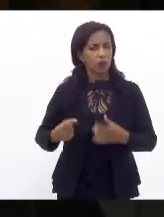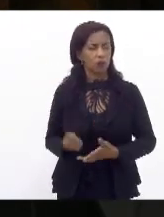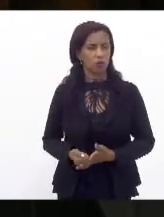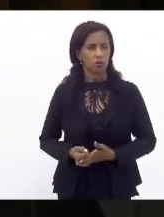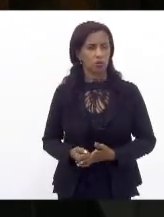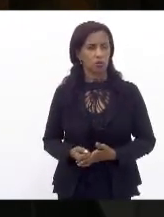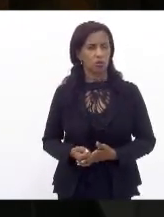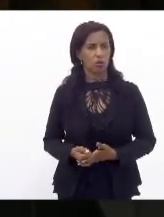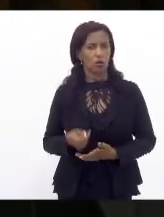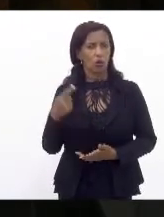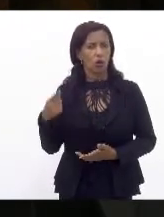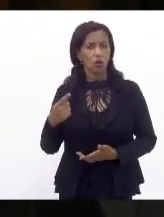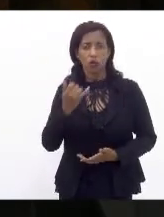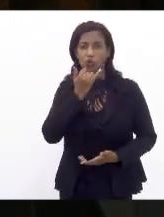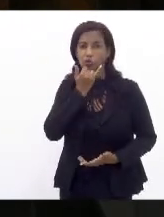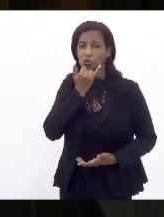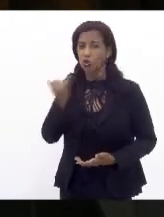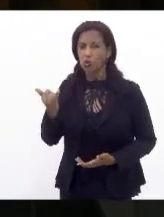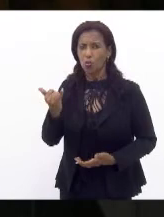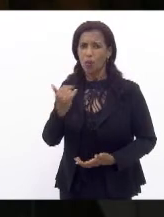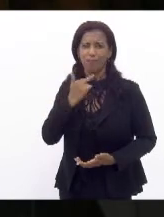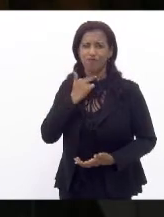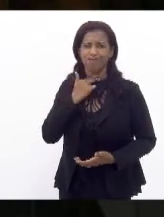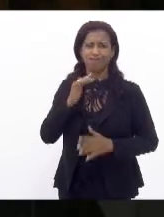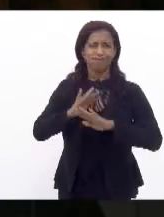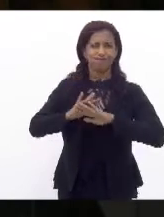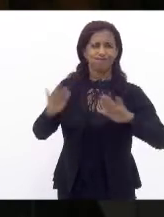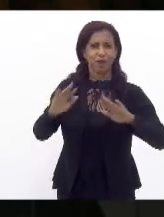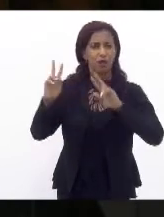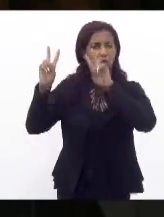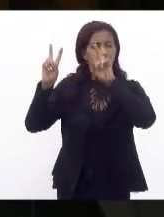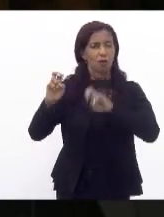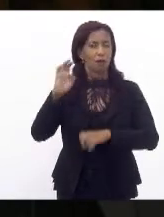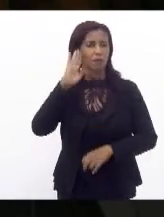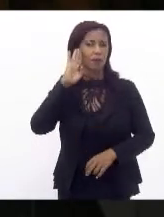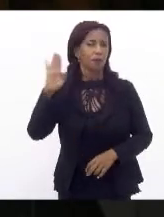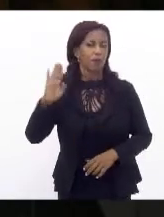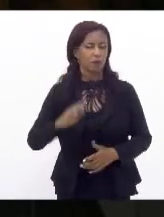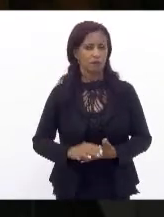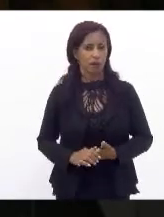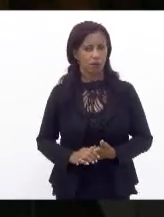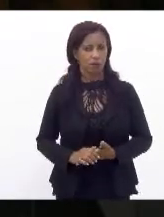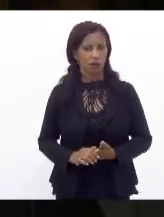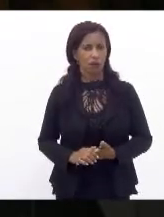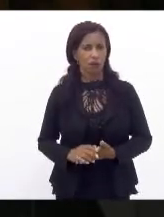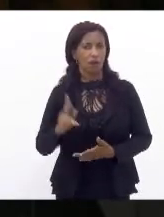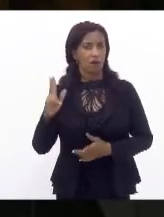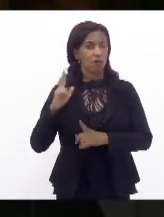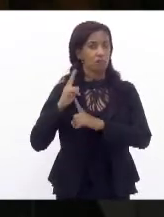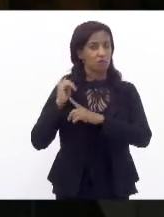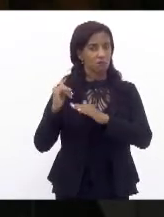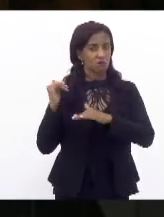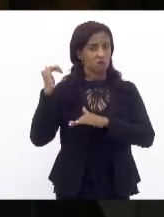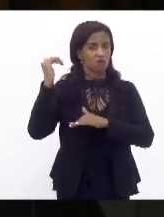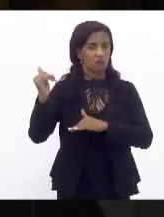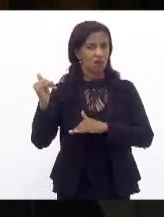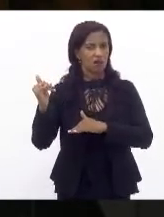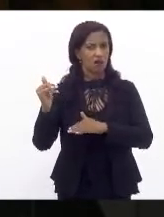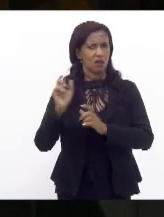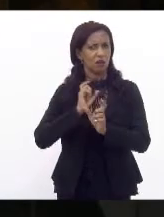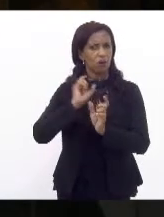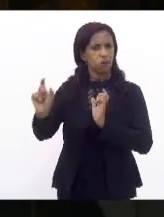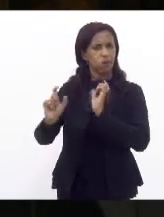a retratação e a desculpa inexiste, e não é o tema principal, se prevalecendo ainda desses